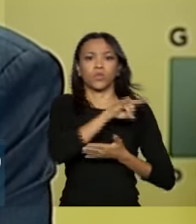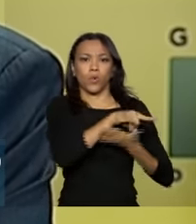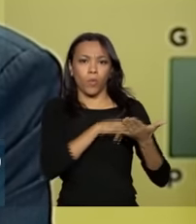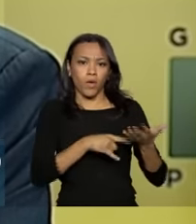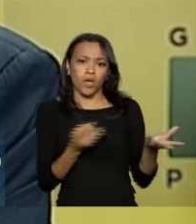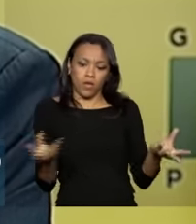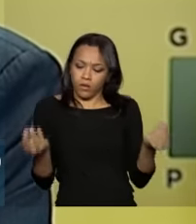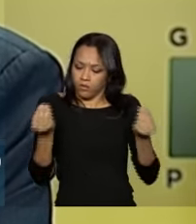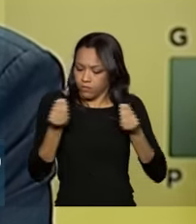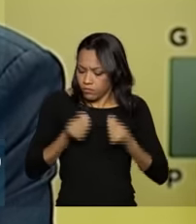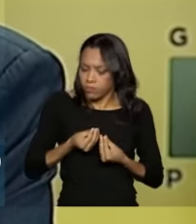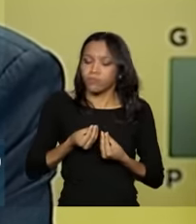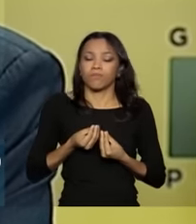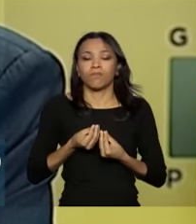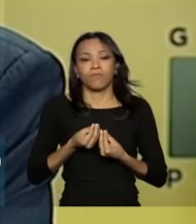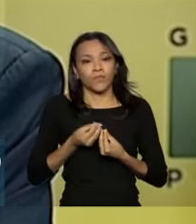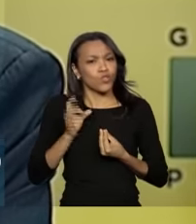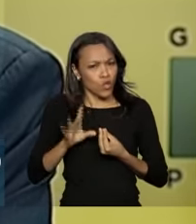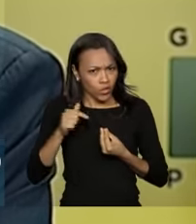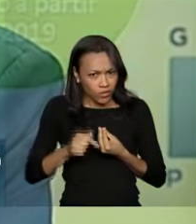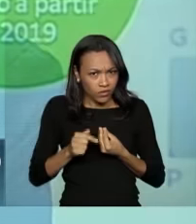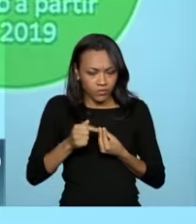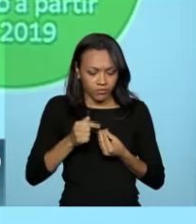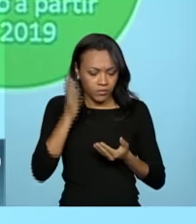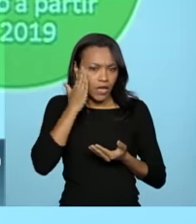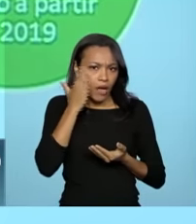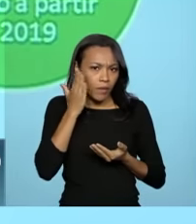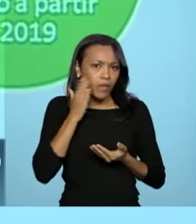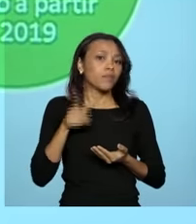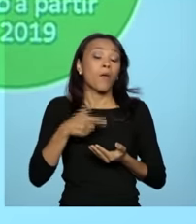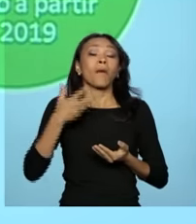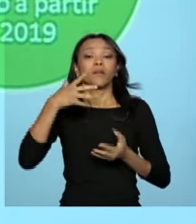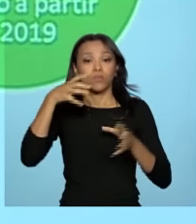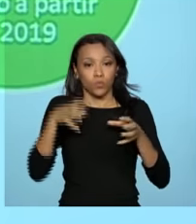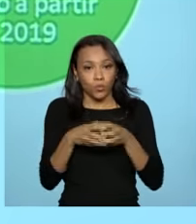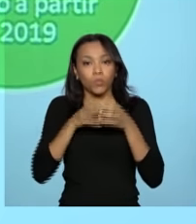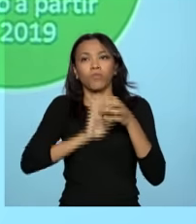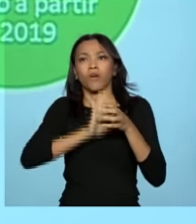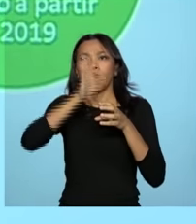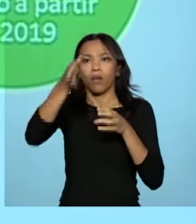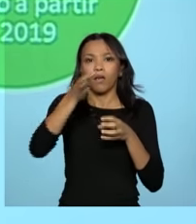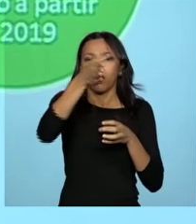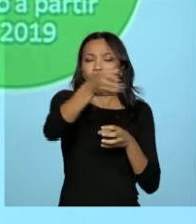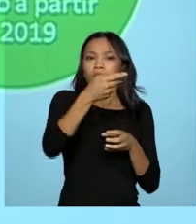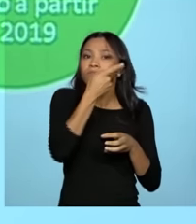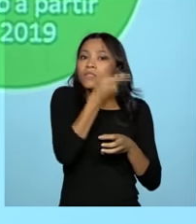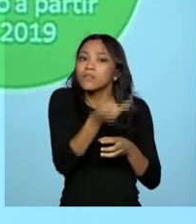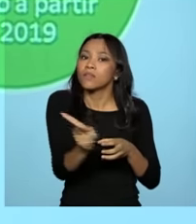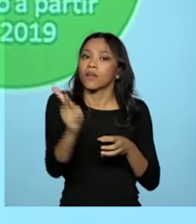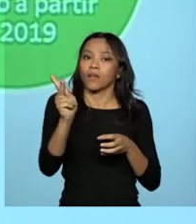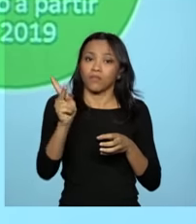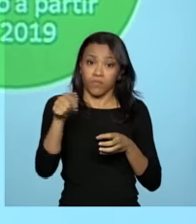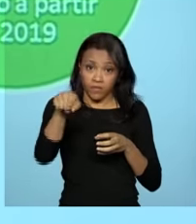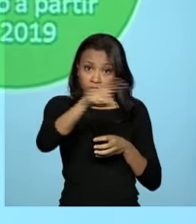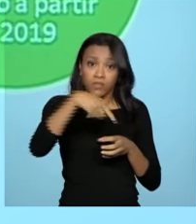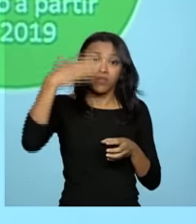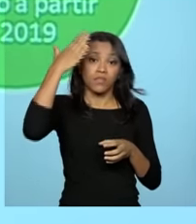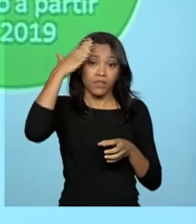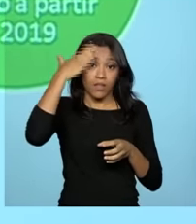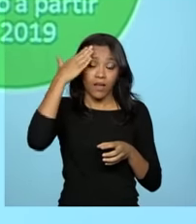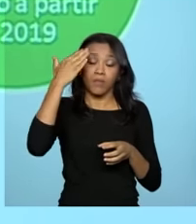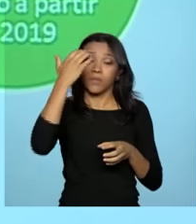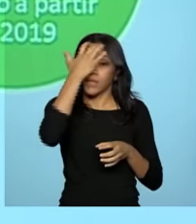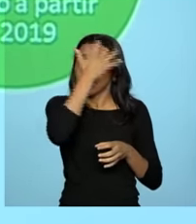publicados, registrados, mas visitando a própria instituição para ver a qualidade da mesma. Todos sabem como é delicada, como